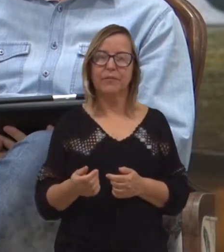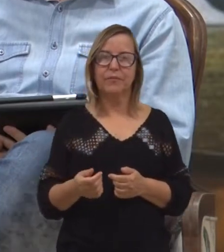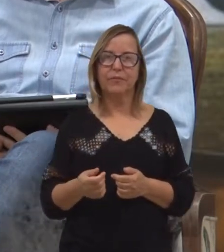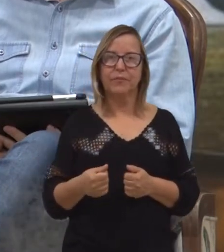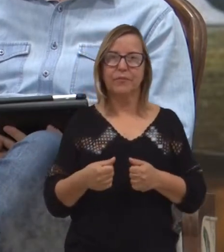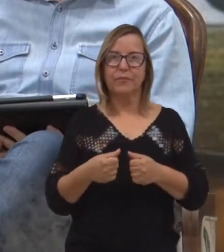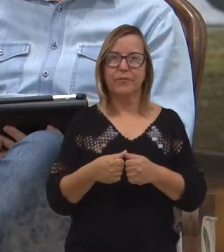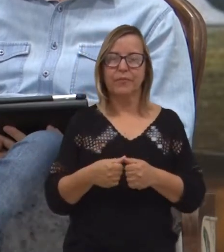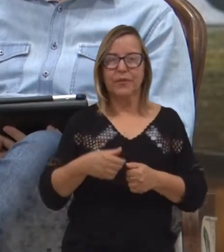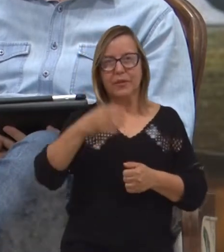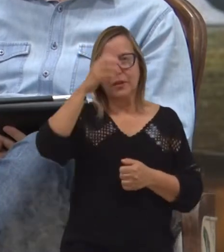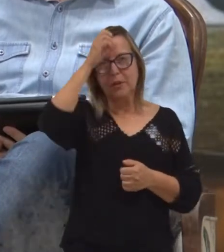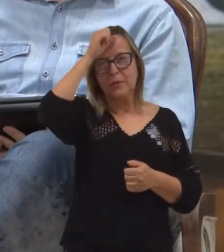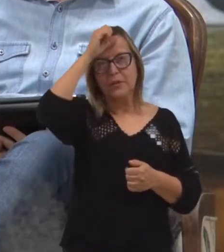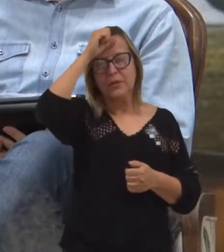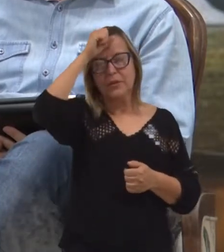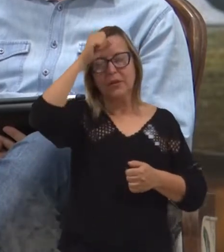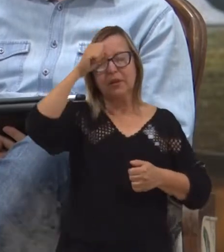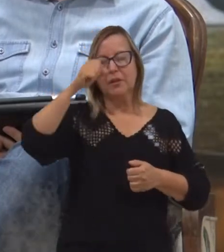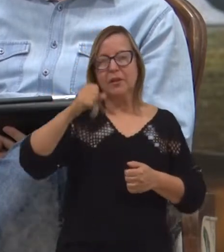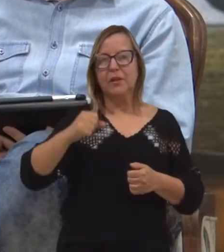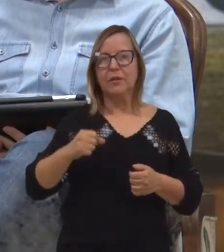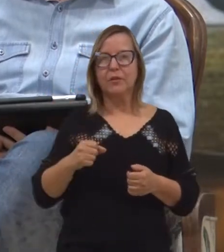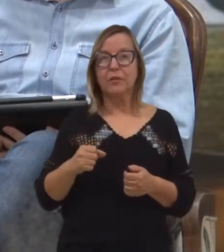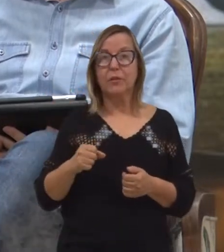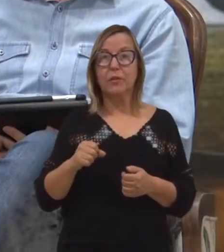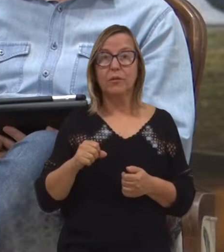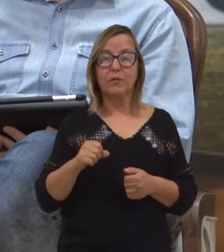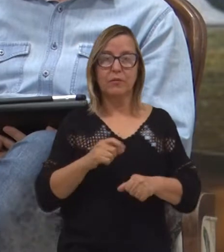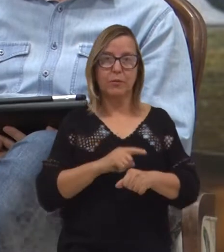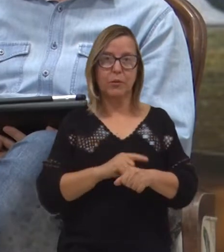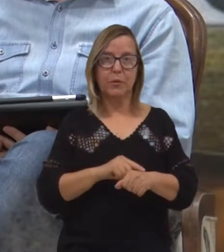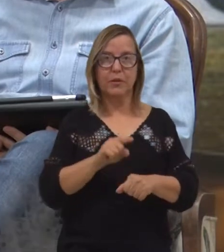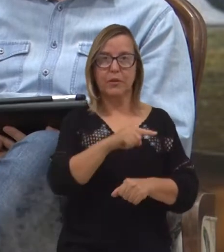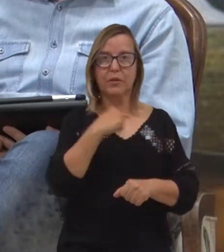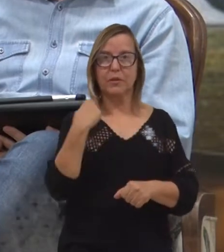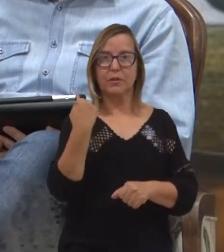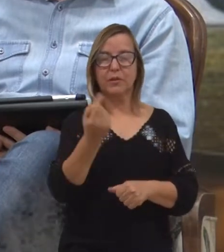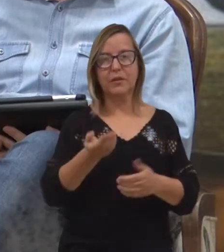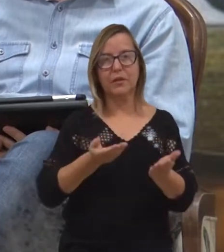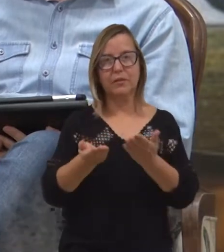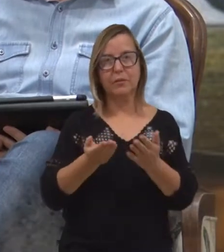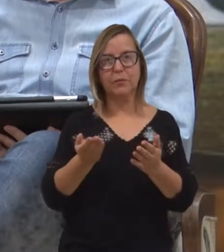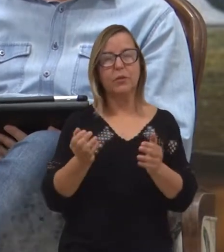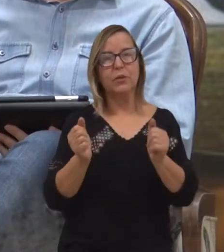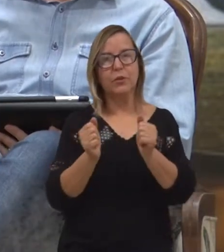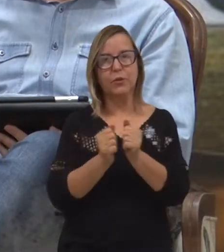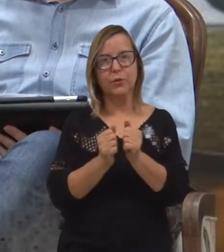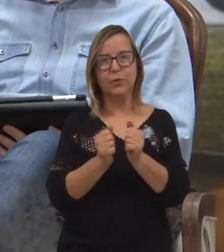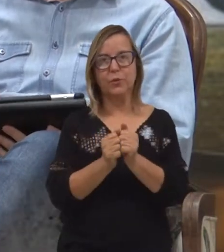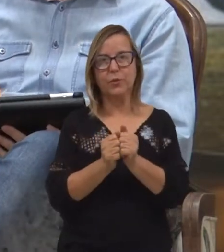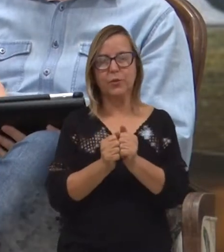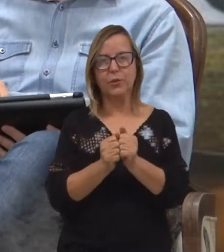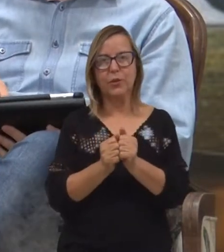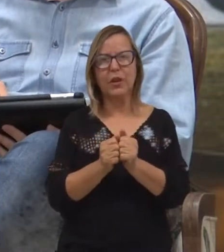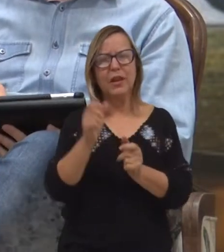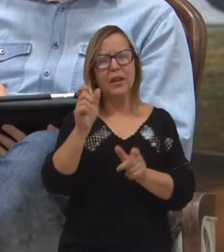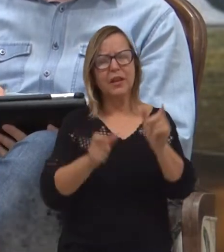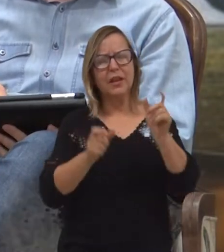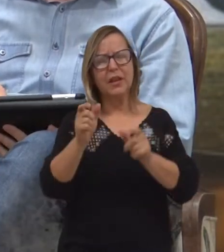trato da comunidade, quando nós servimos juntos e cada um vem de uma história, cada um vem de uma